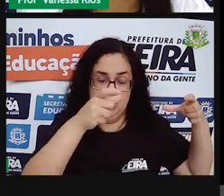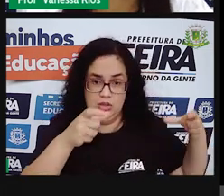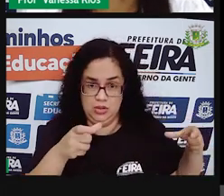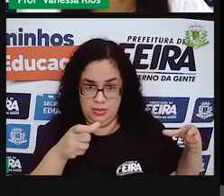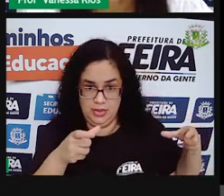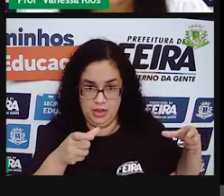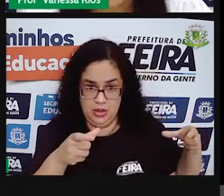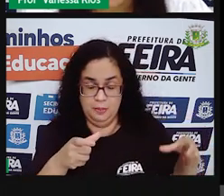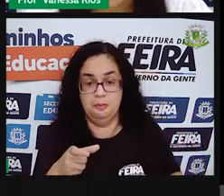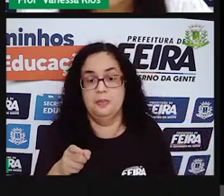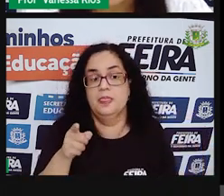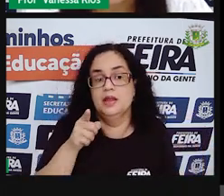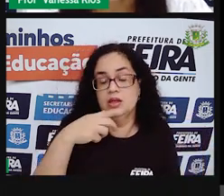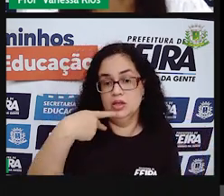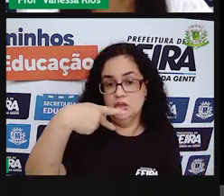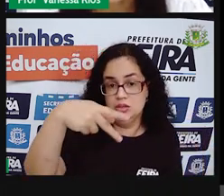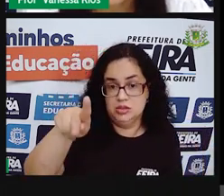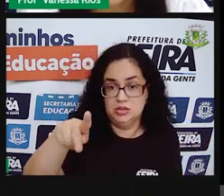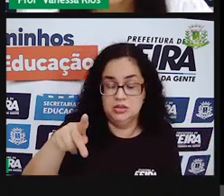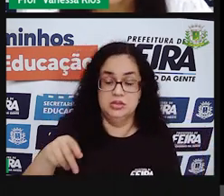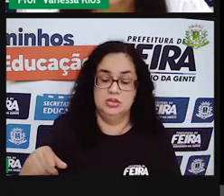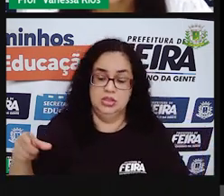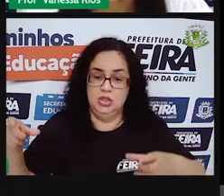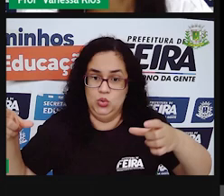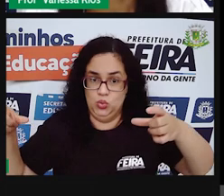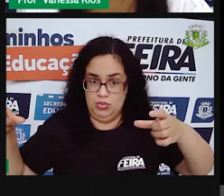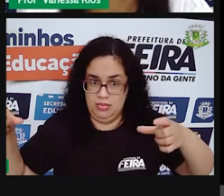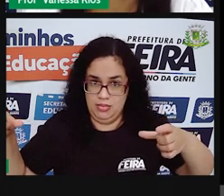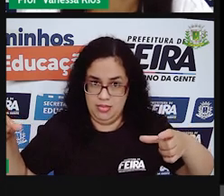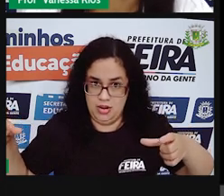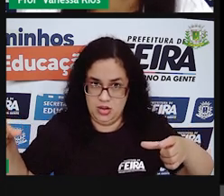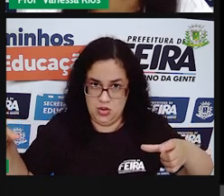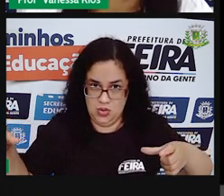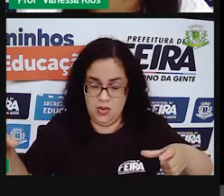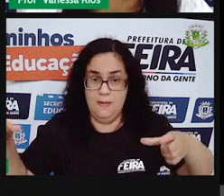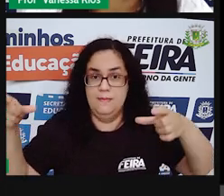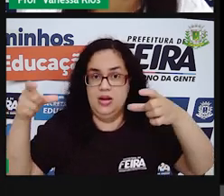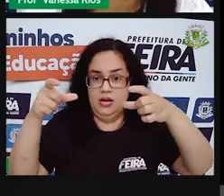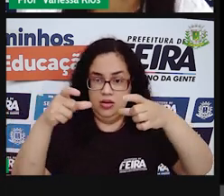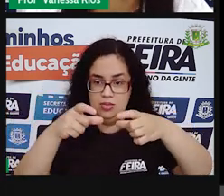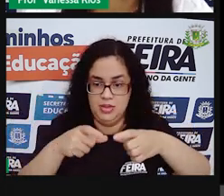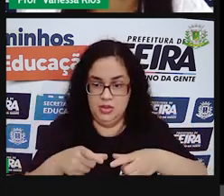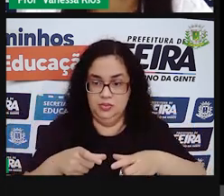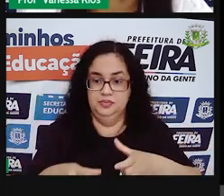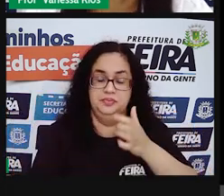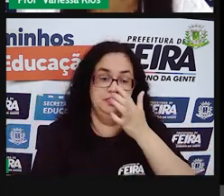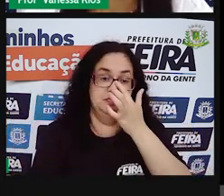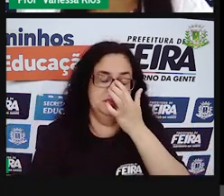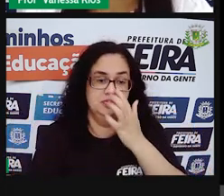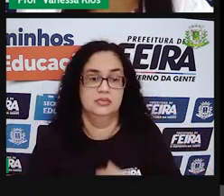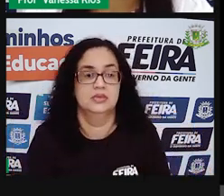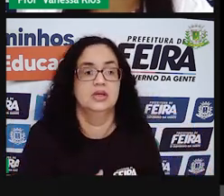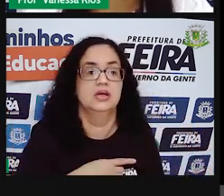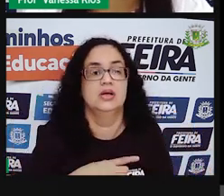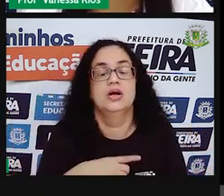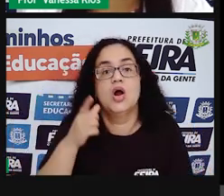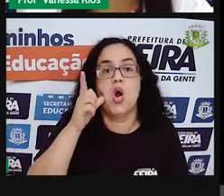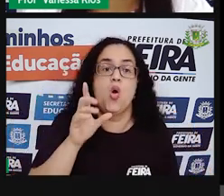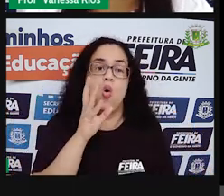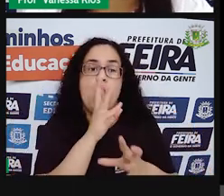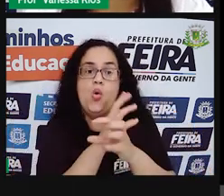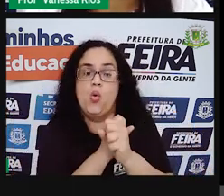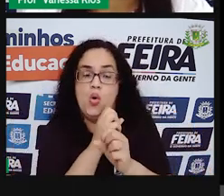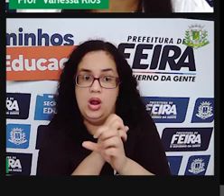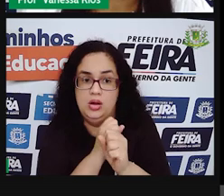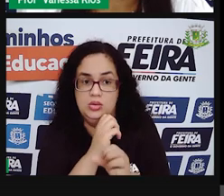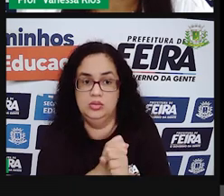para um valor maior. A ordem decrescente é quando vem do maior para o menor. Se a gente fosse calcular o